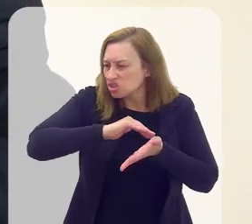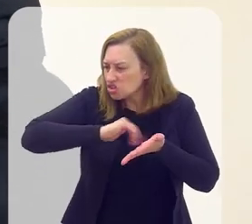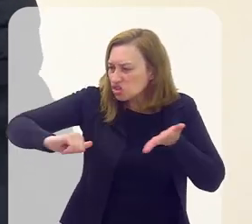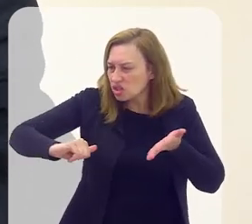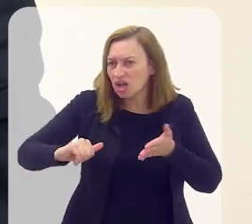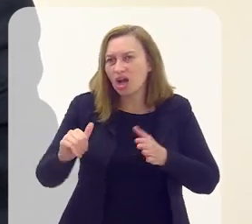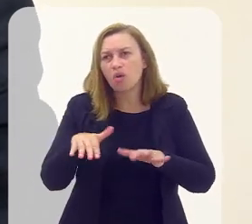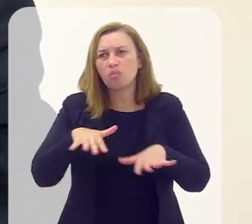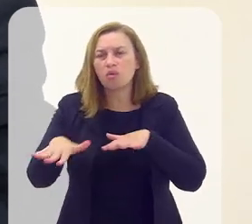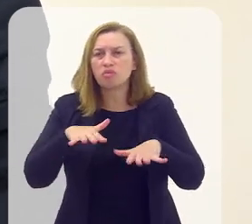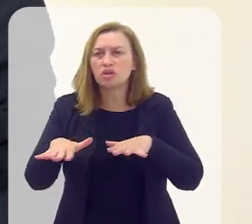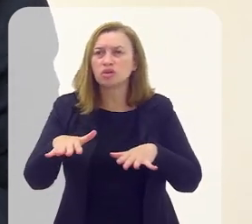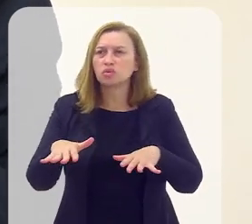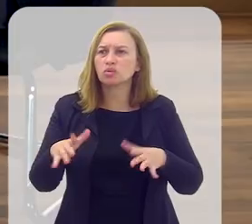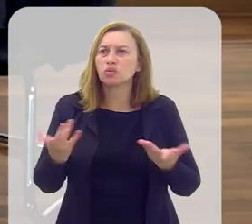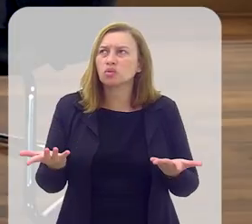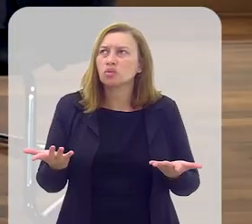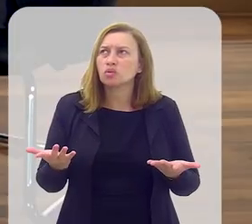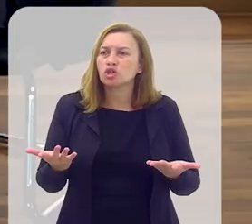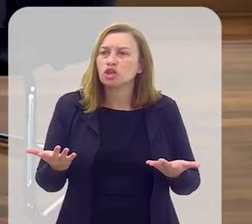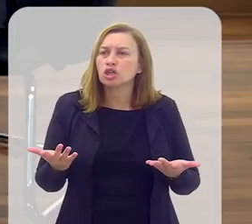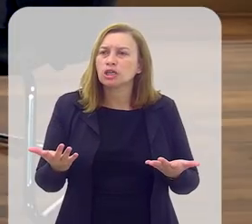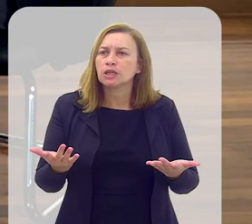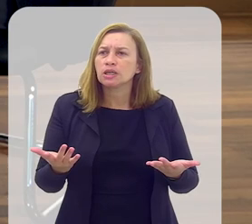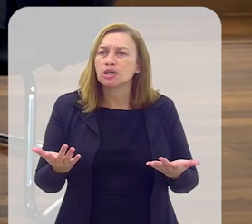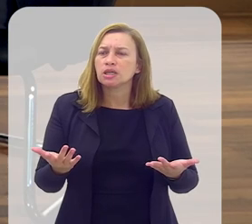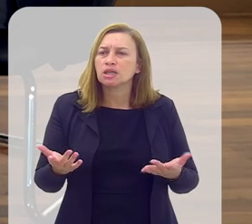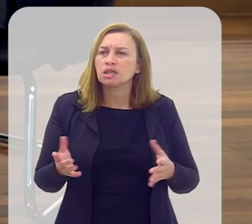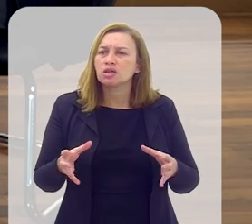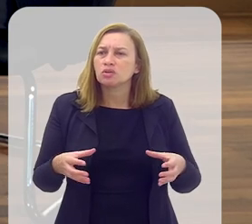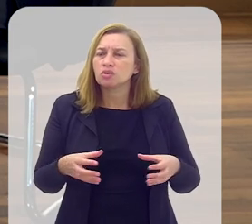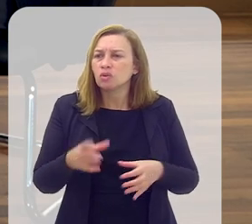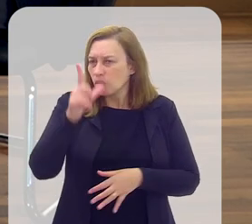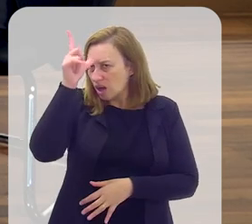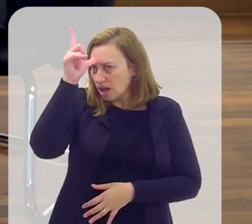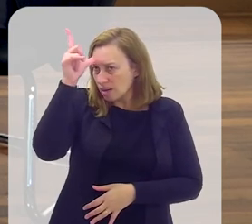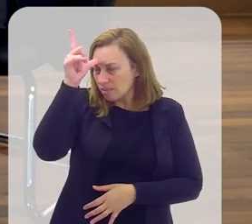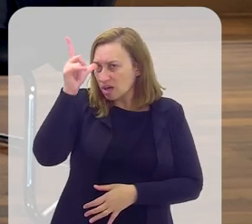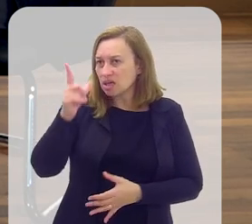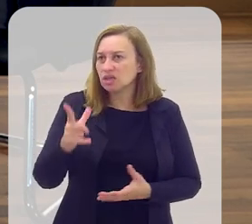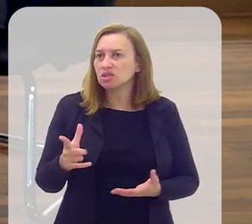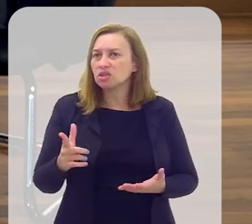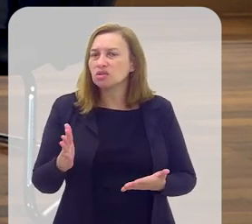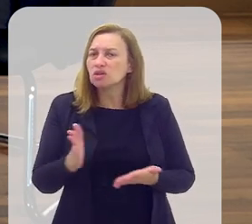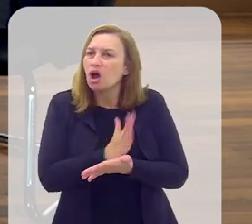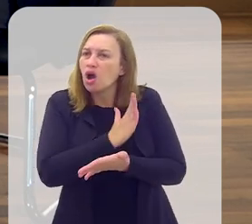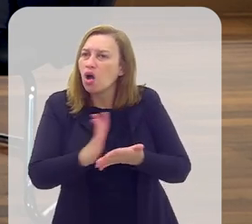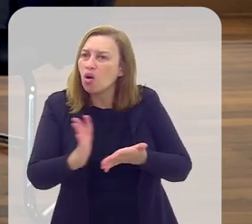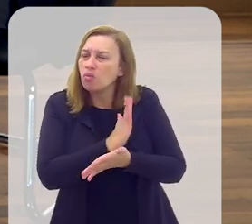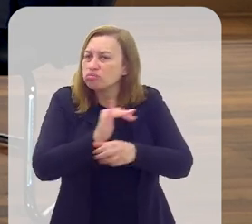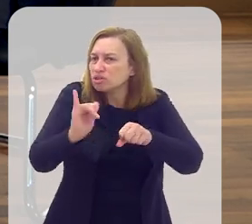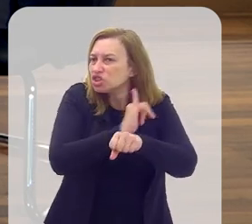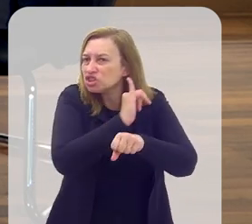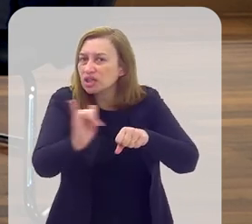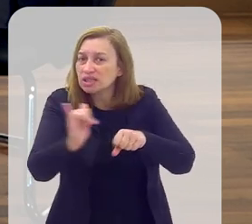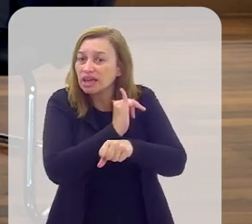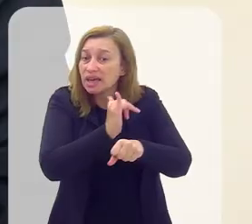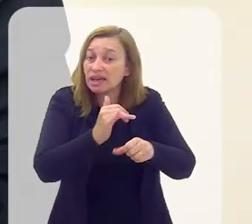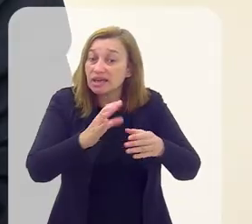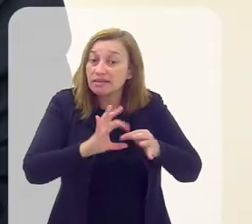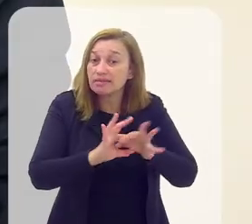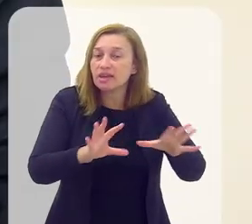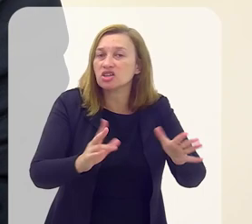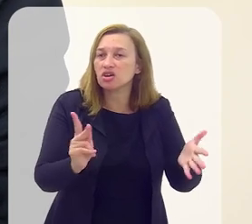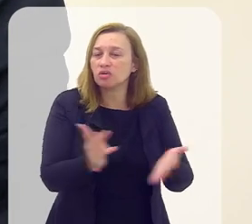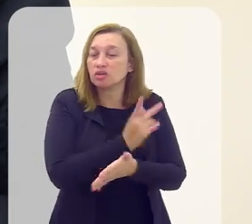expulsar esse movimento, encontrar na legislação alemã né, algum dispositivo que